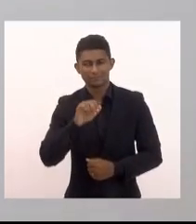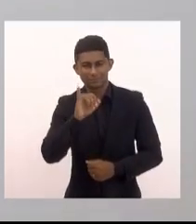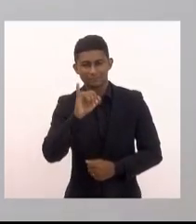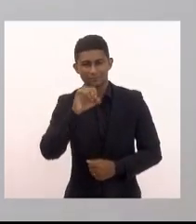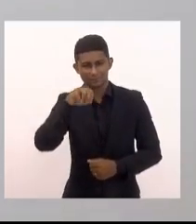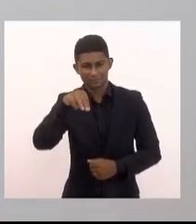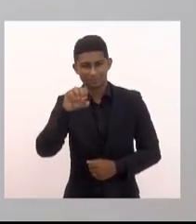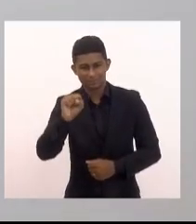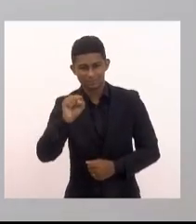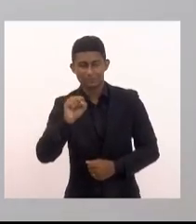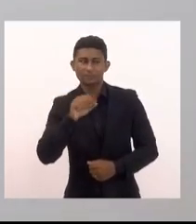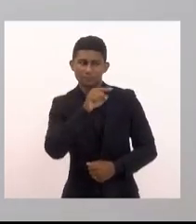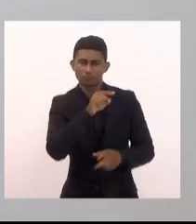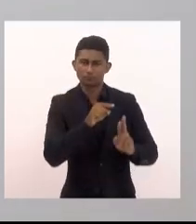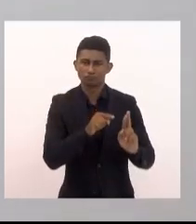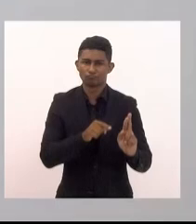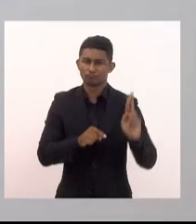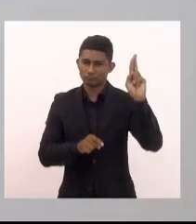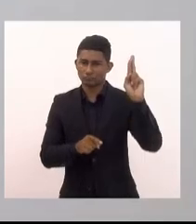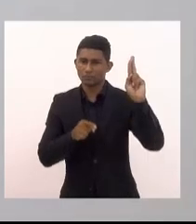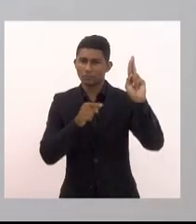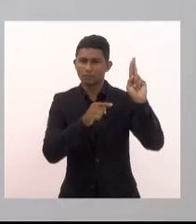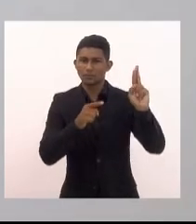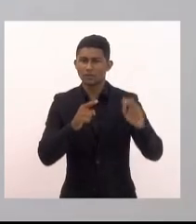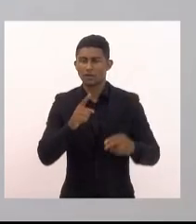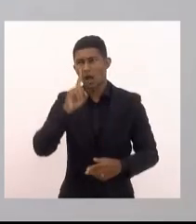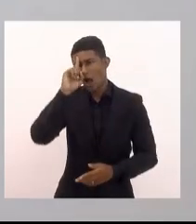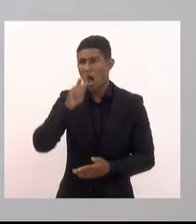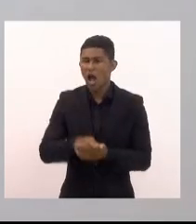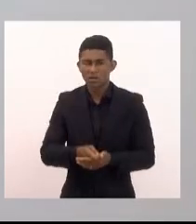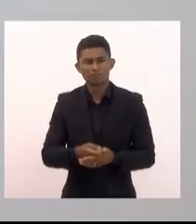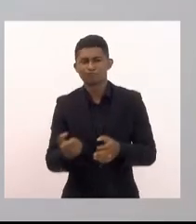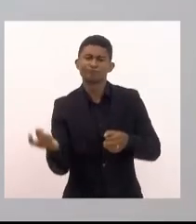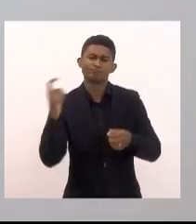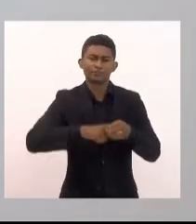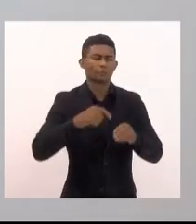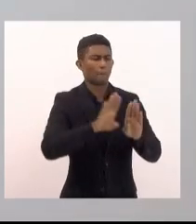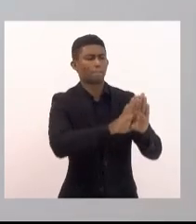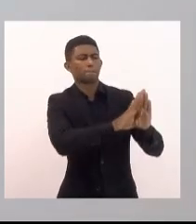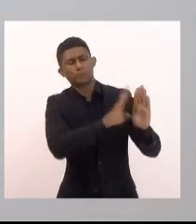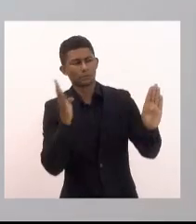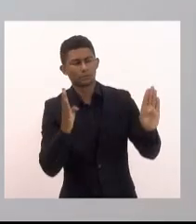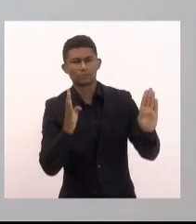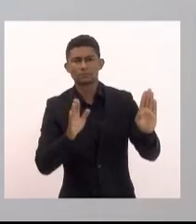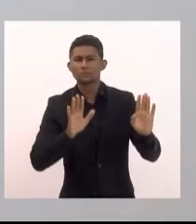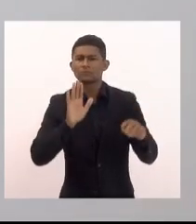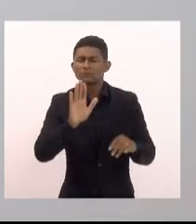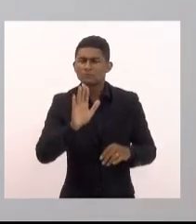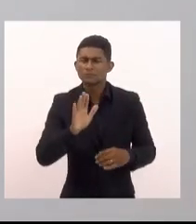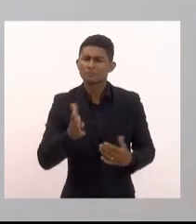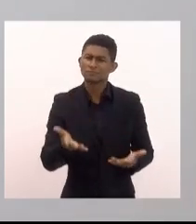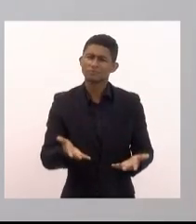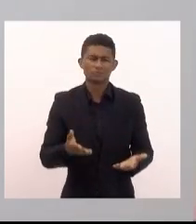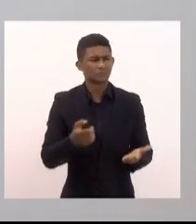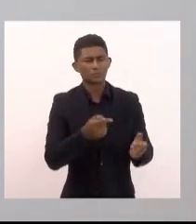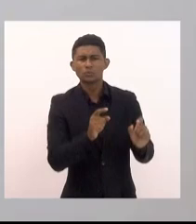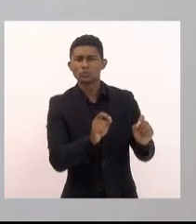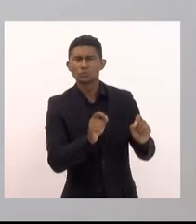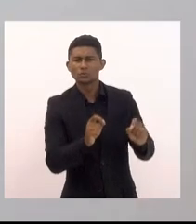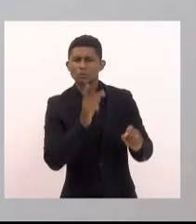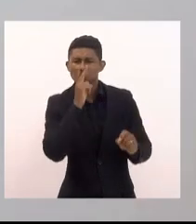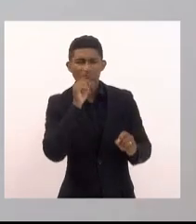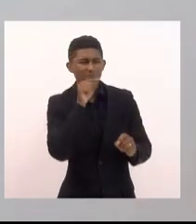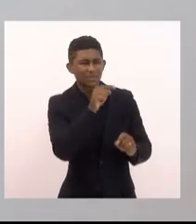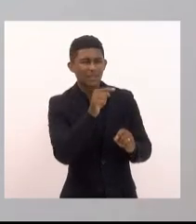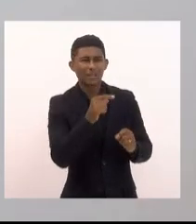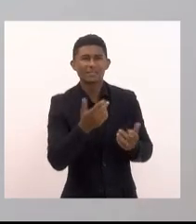do imóvel, simplesmente resolve retoma, mas o que acontece é o seguinte, não dá nenhuma